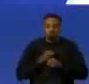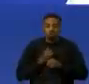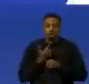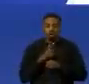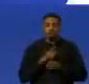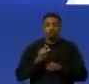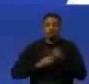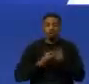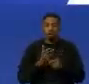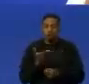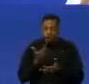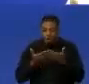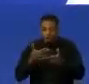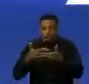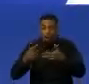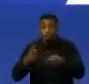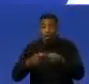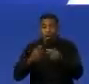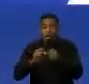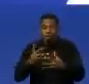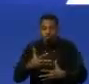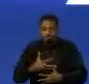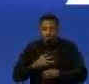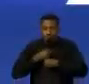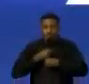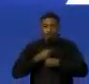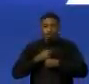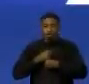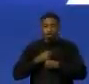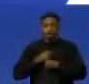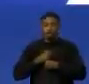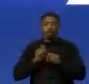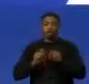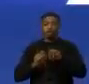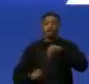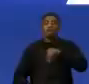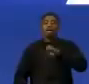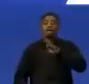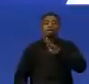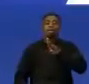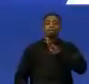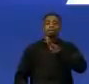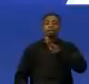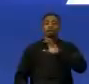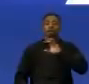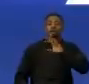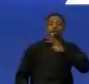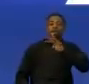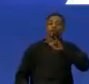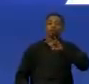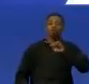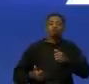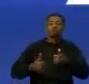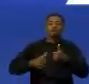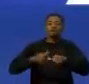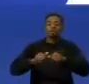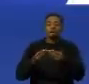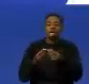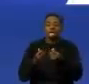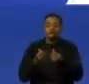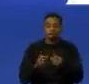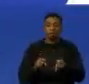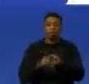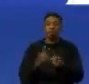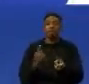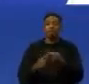que ele pergunta por que os botos eles acumulam uma maior concentração dessa substância. Então vamos relembrar